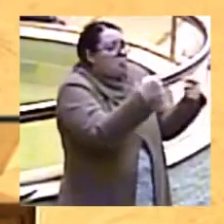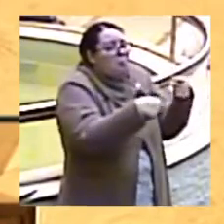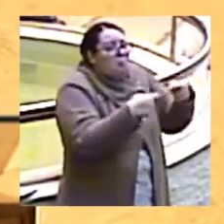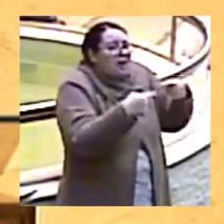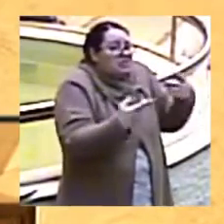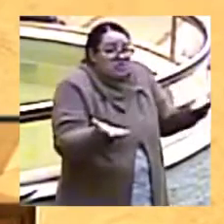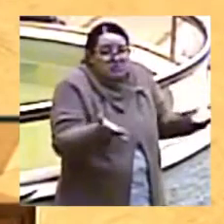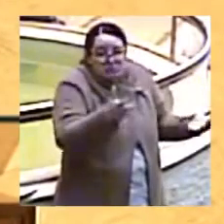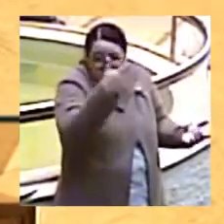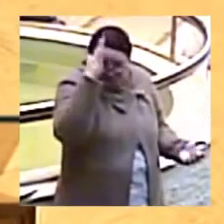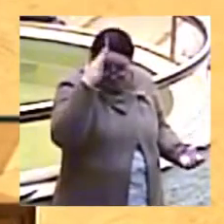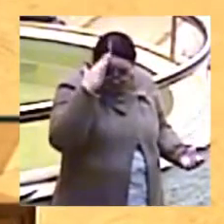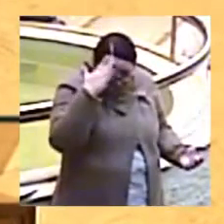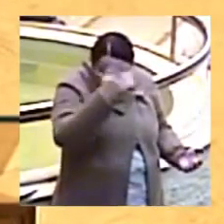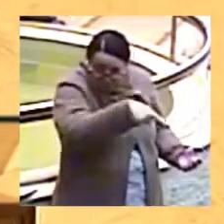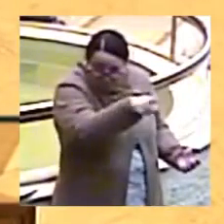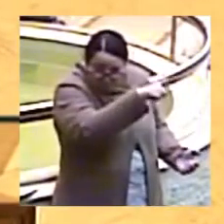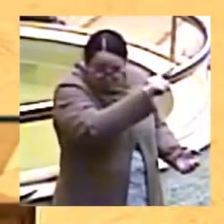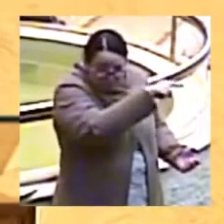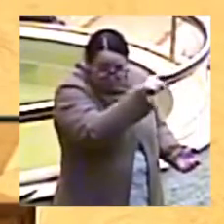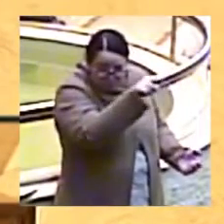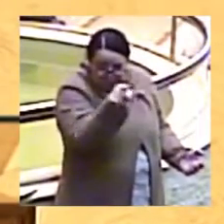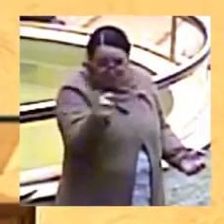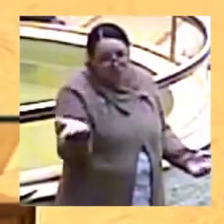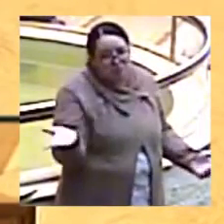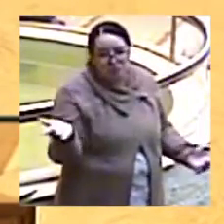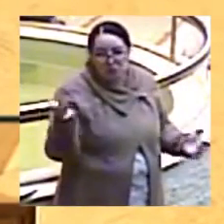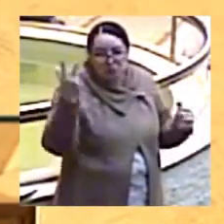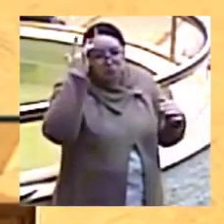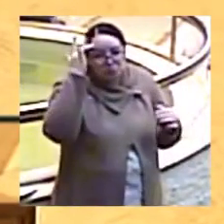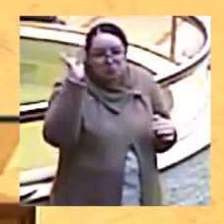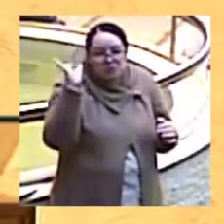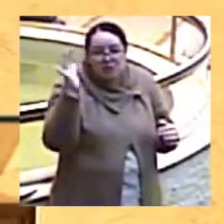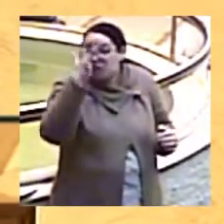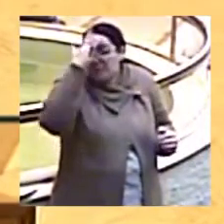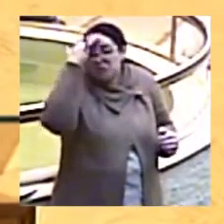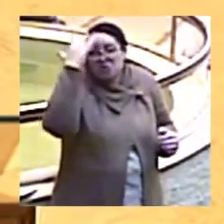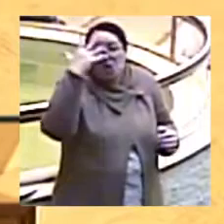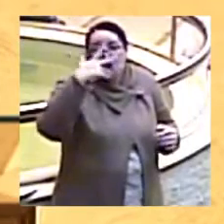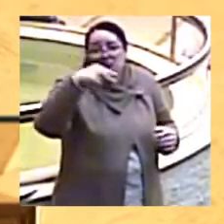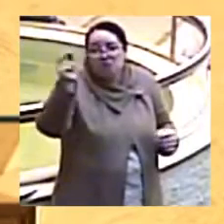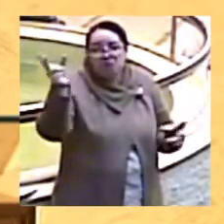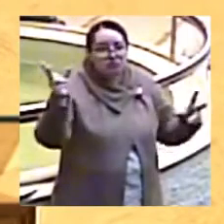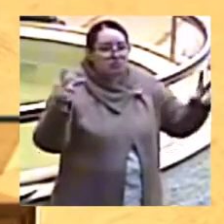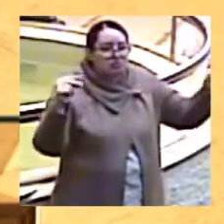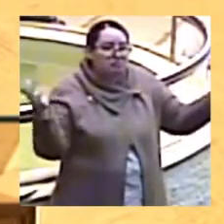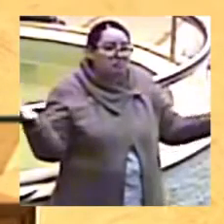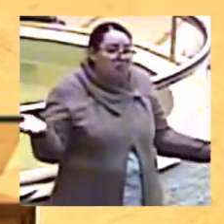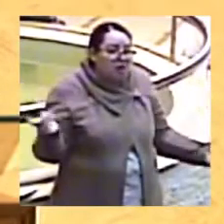Quer dizer, o bem-estar da igreja, está acima da verdade absoluta.